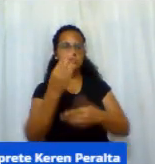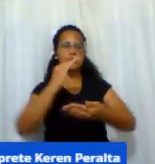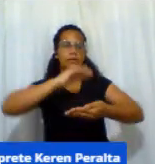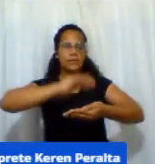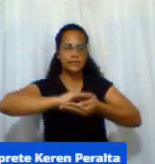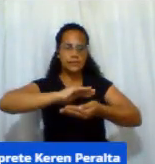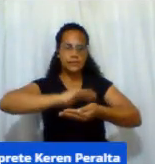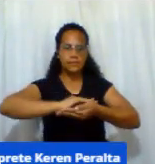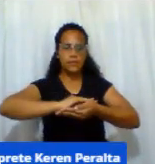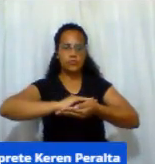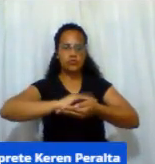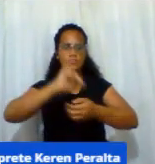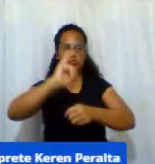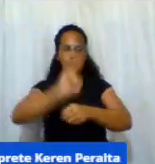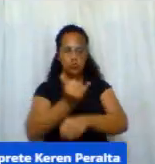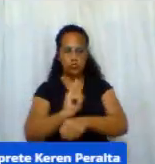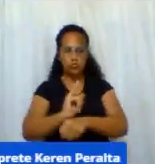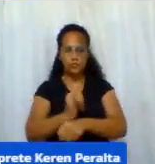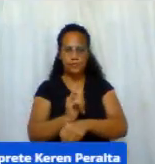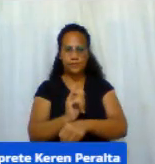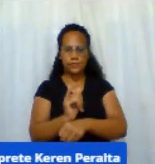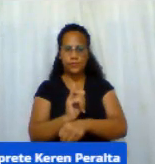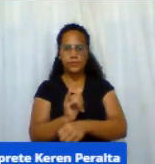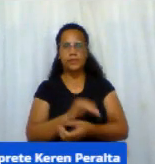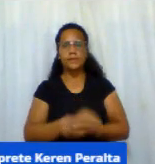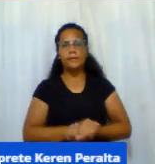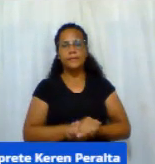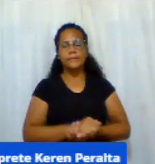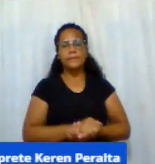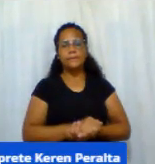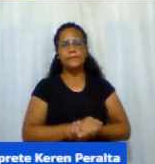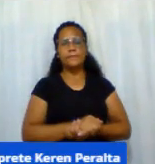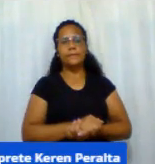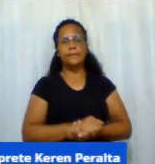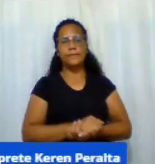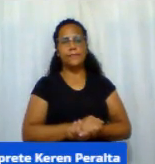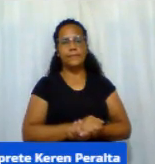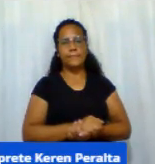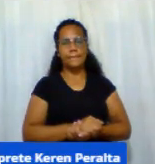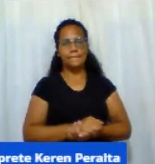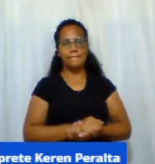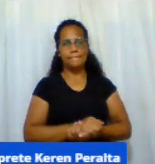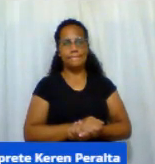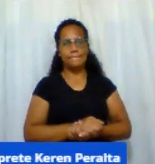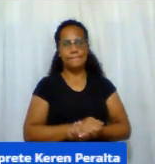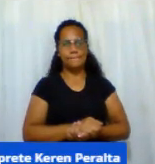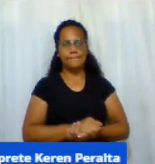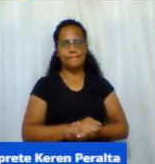os registros que lhe interessarem. Você pode passar para a próxima lâmina.